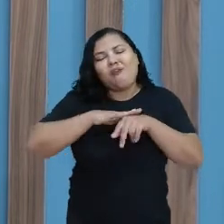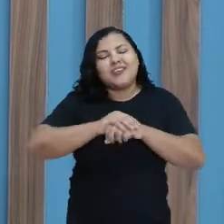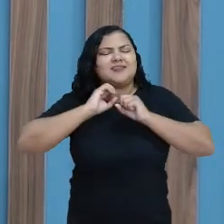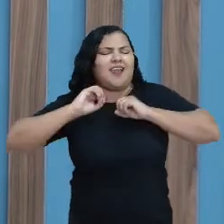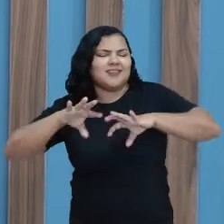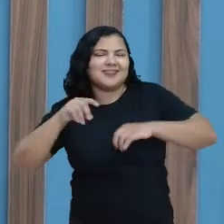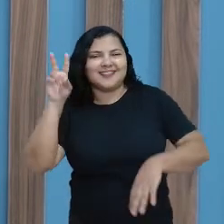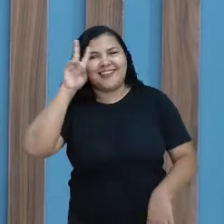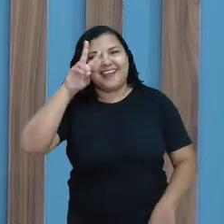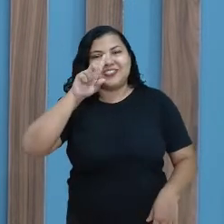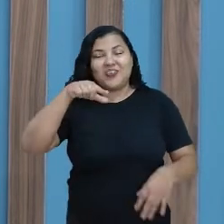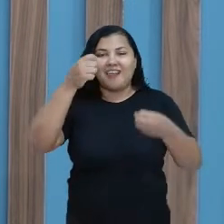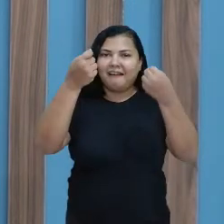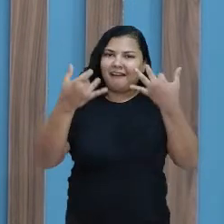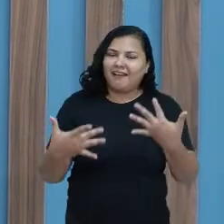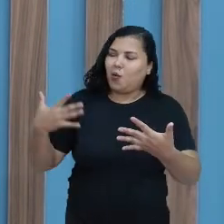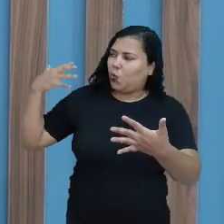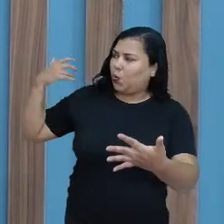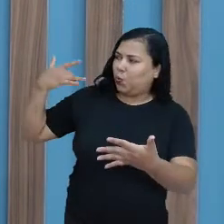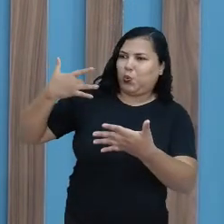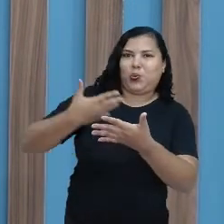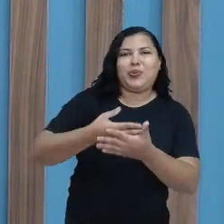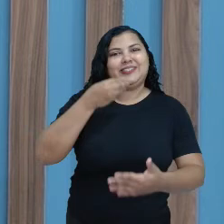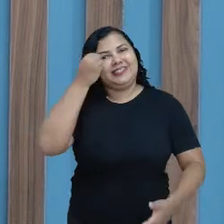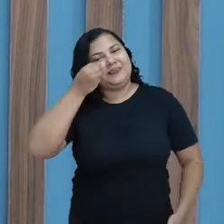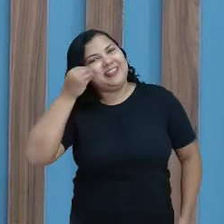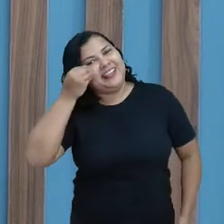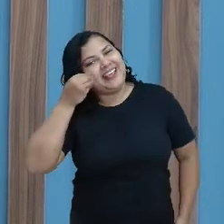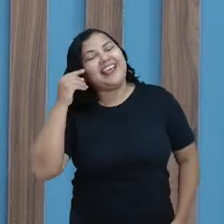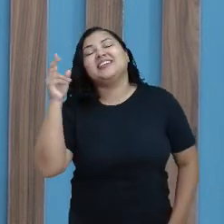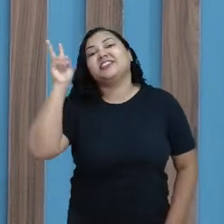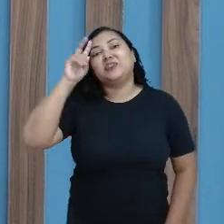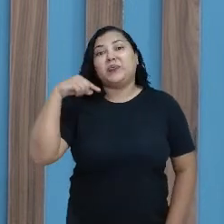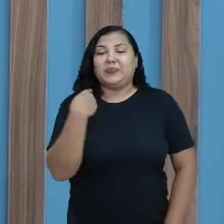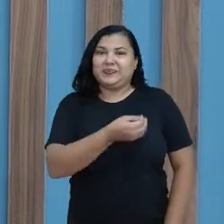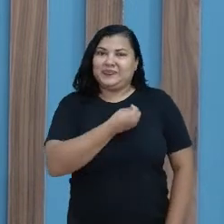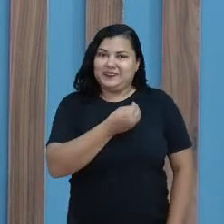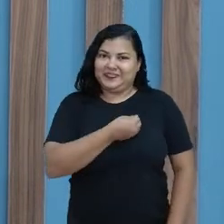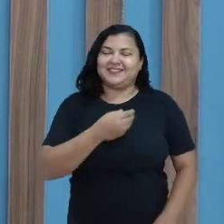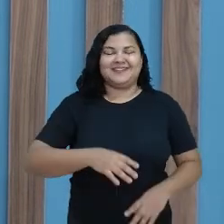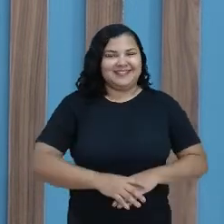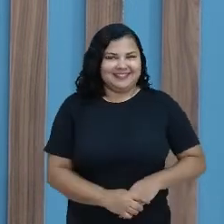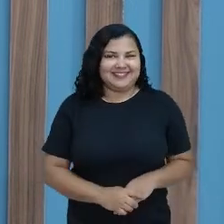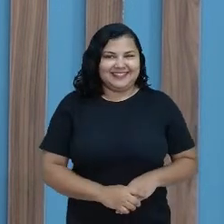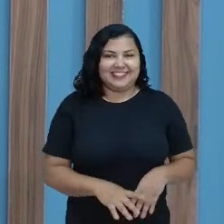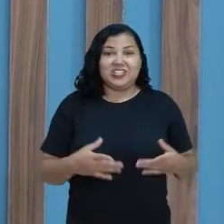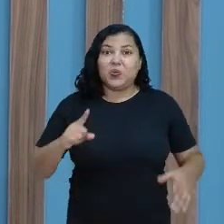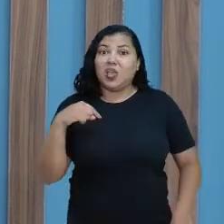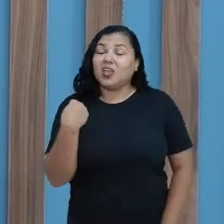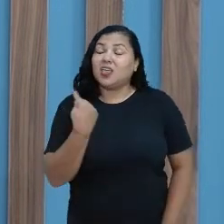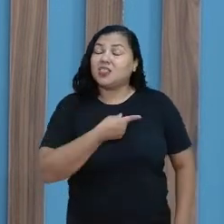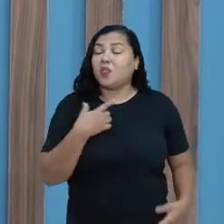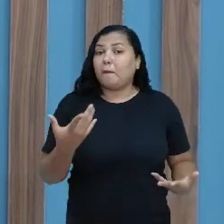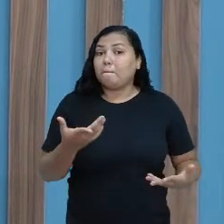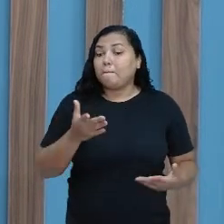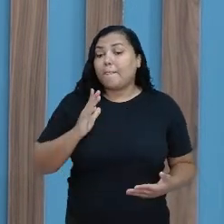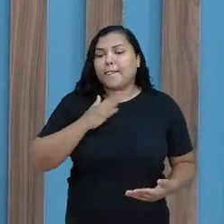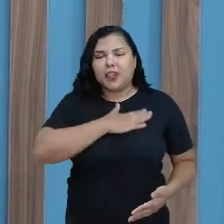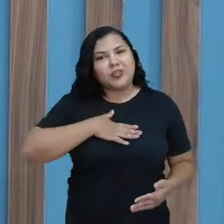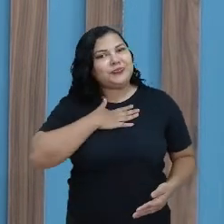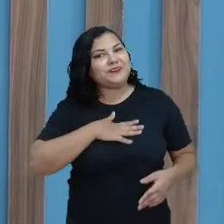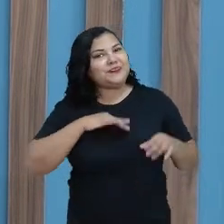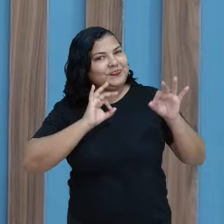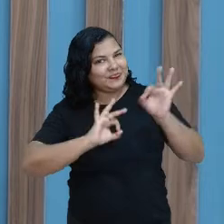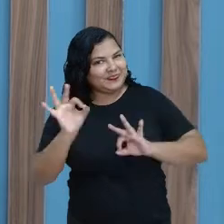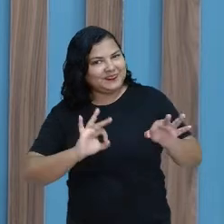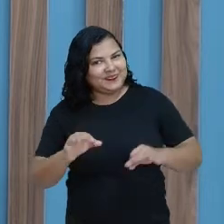é falar um pouco da nossa experiência, da nossa história, da nossa vida, da nossa vivência, né? E aquilo que nós gostamos de